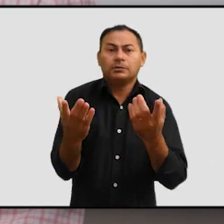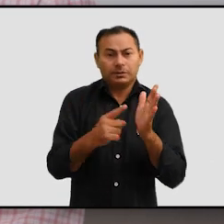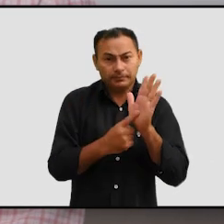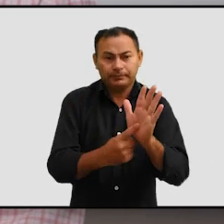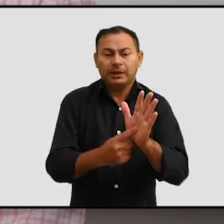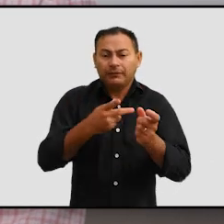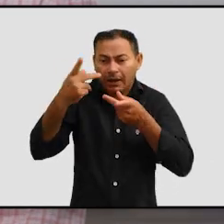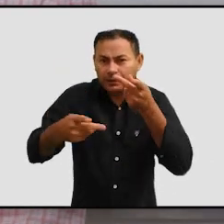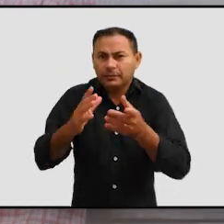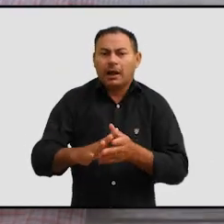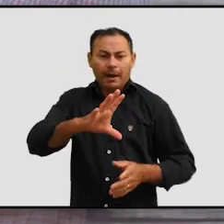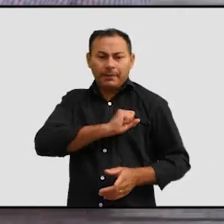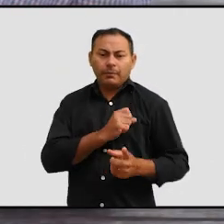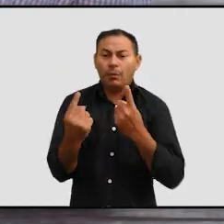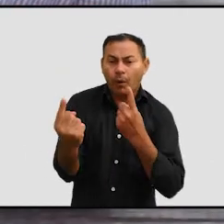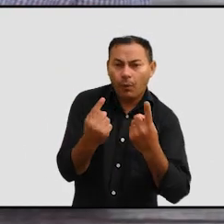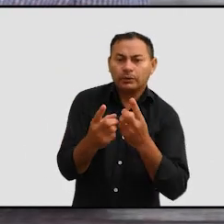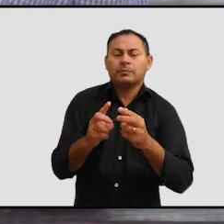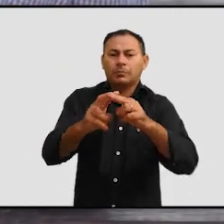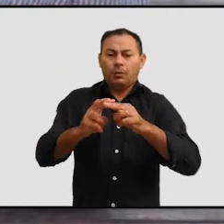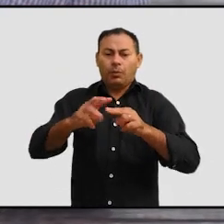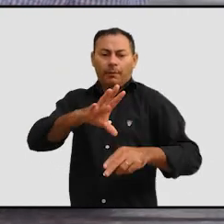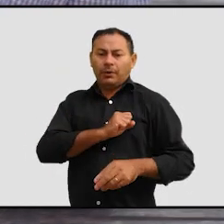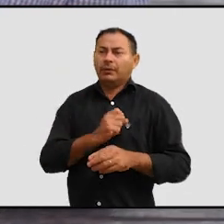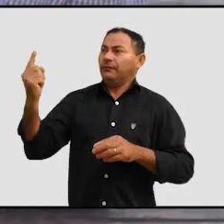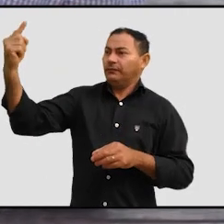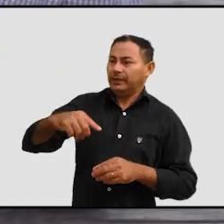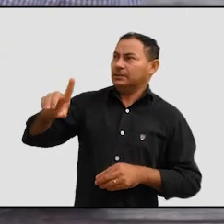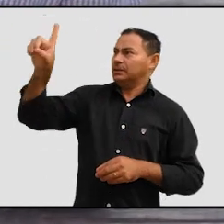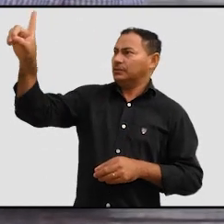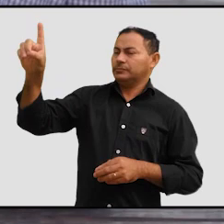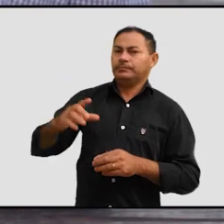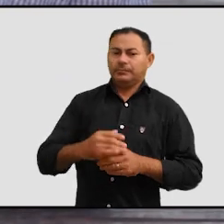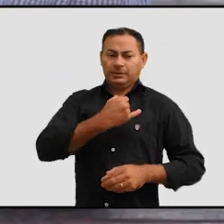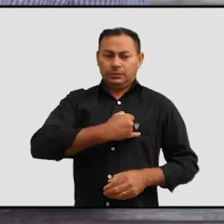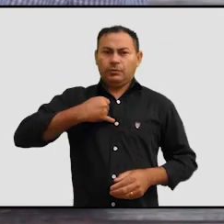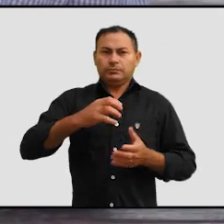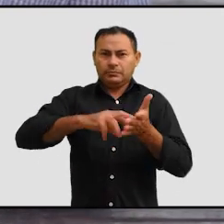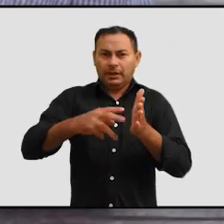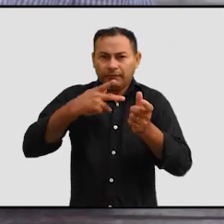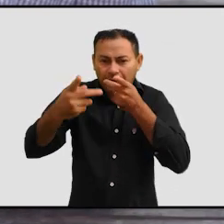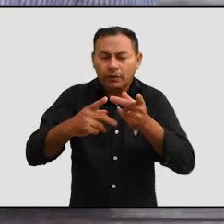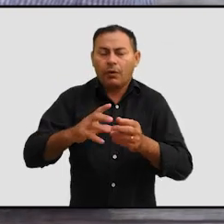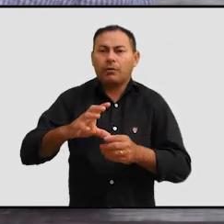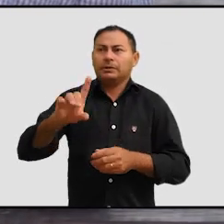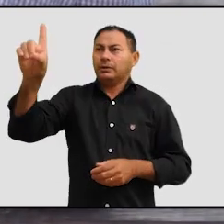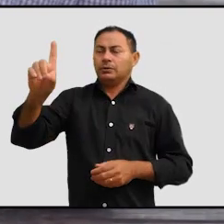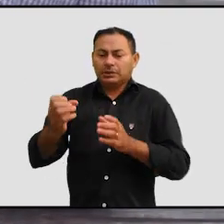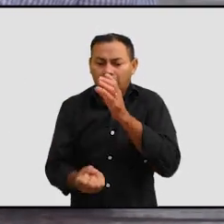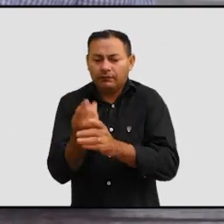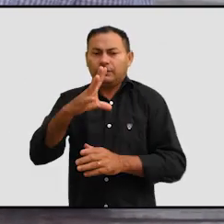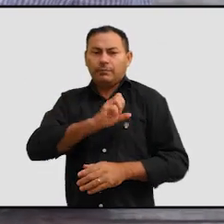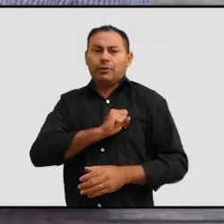aos outros. Ele exorta: amemos uns aos outros, pois o amor procede de Deus. João quer dizer que Deus é a fonte